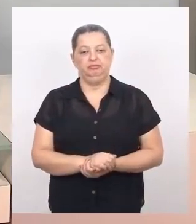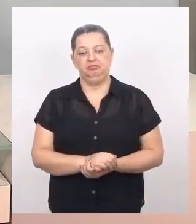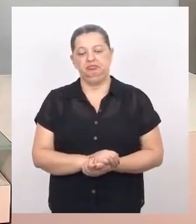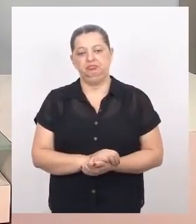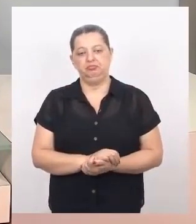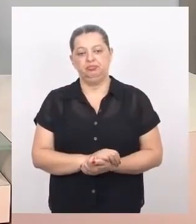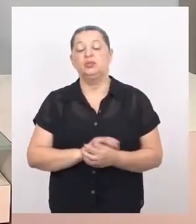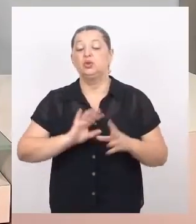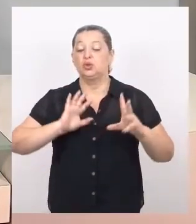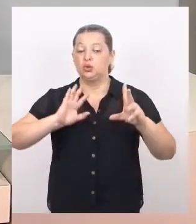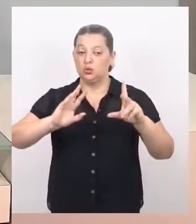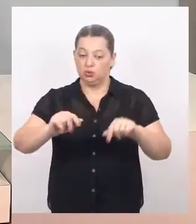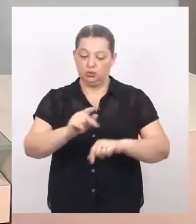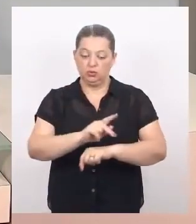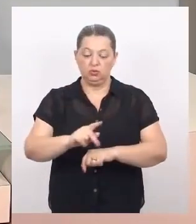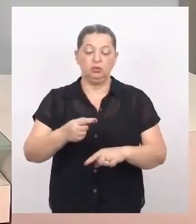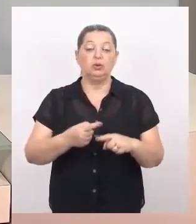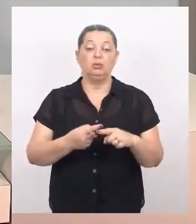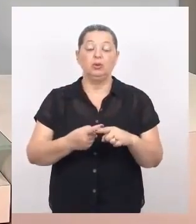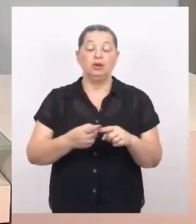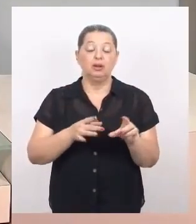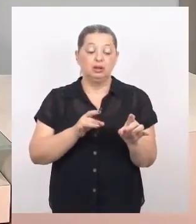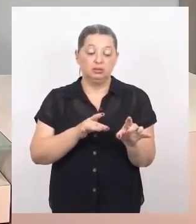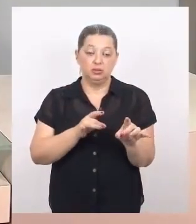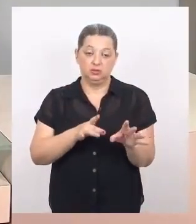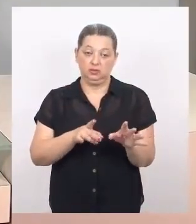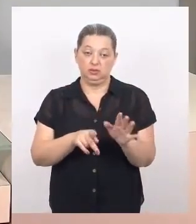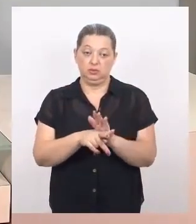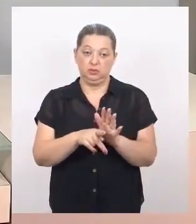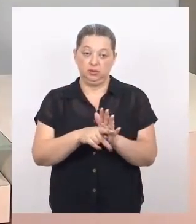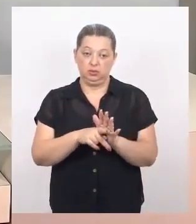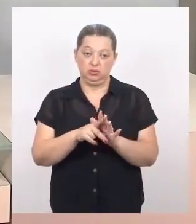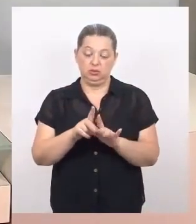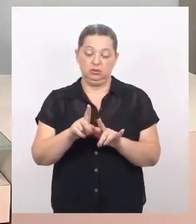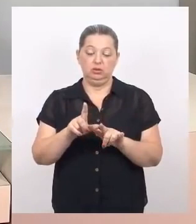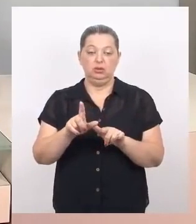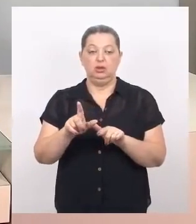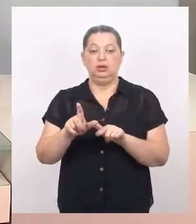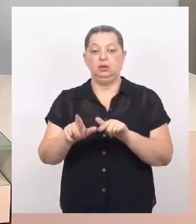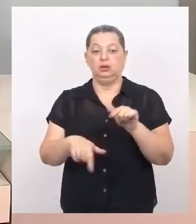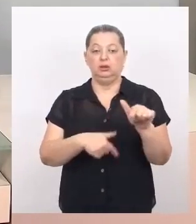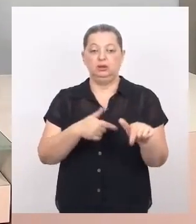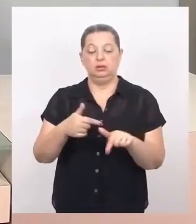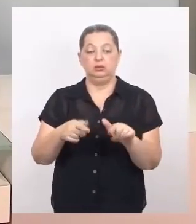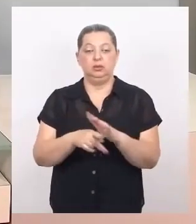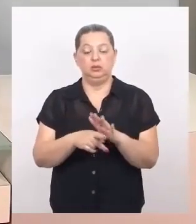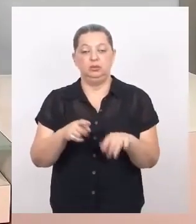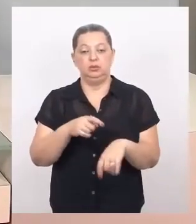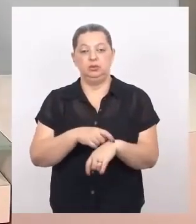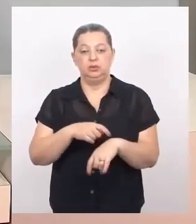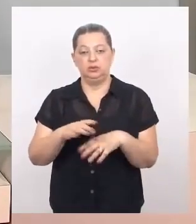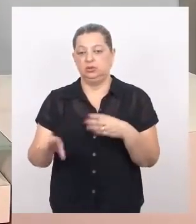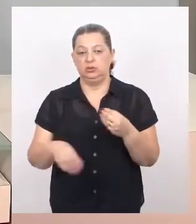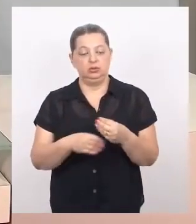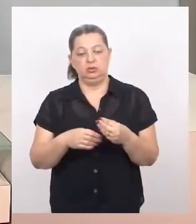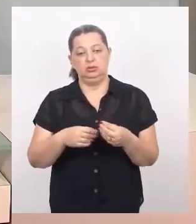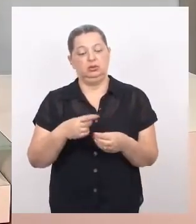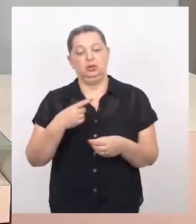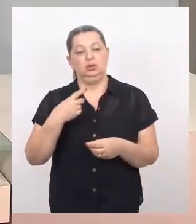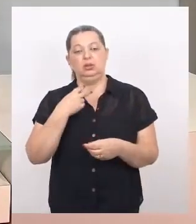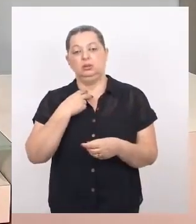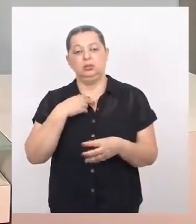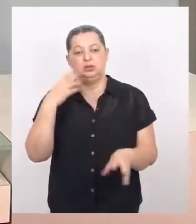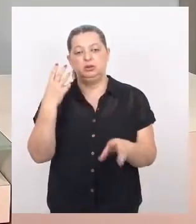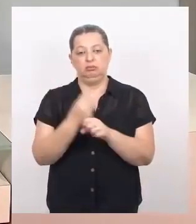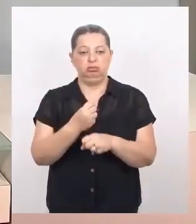vale para todos os docentes. Por que eu falei especificamente da jornada de 32 aulas? Porque não é possível o professor ter 32 aulas e